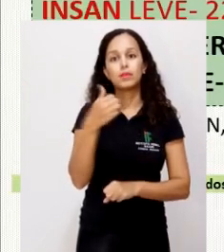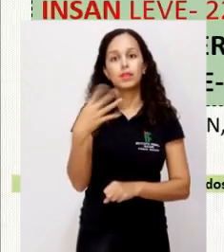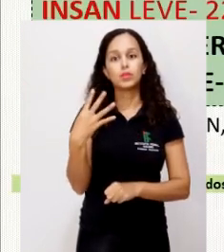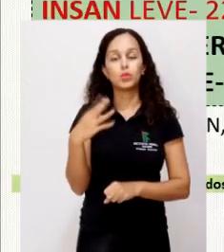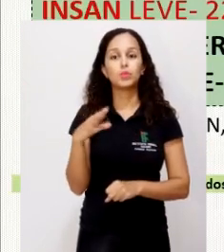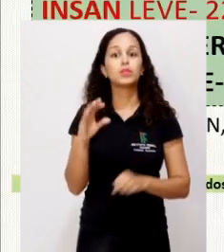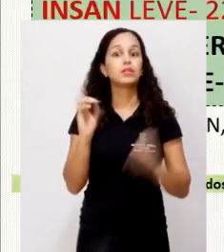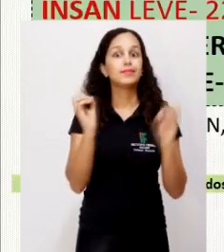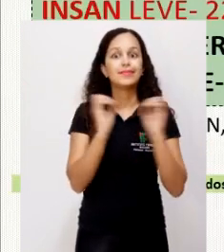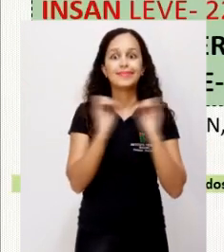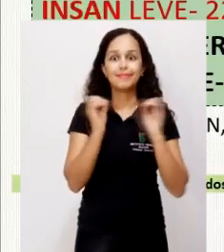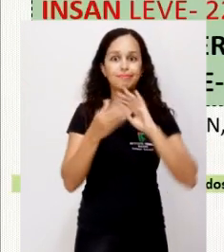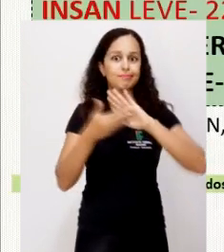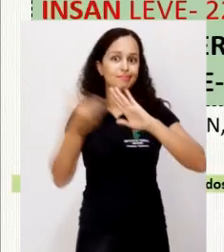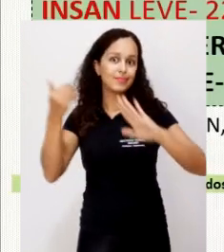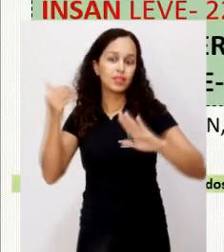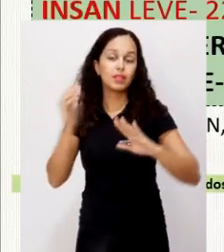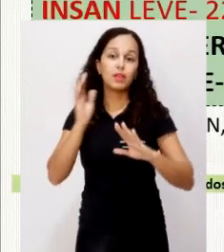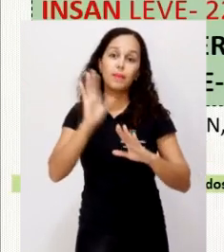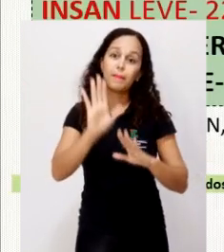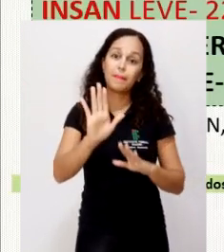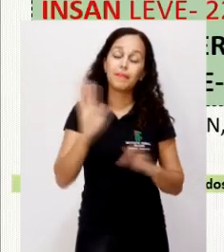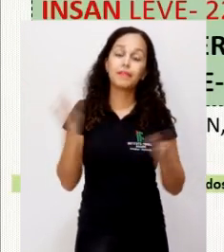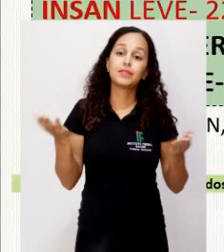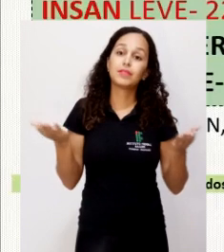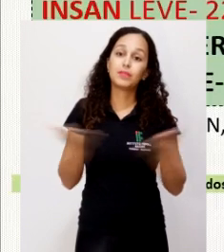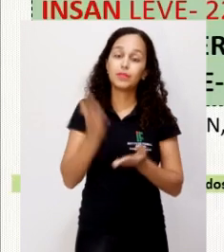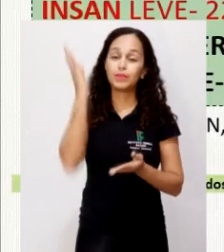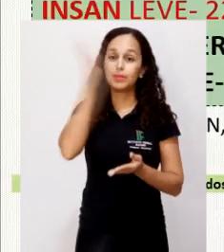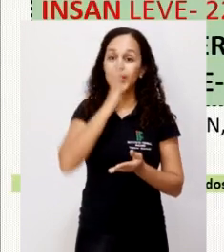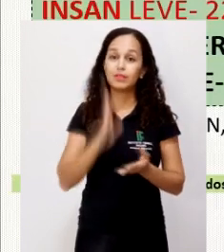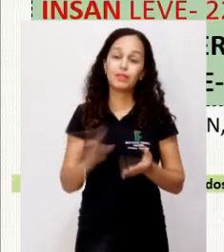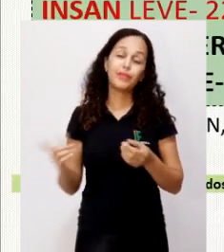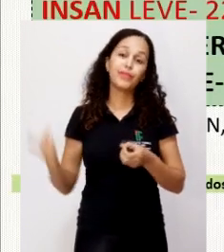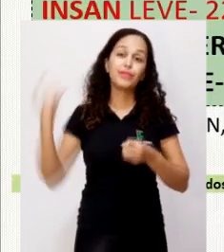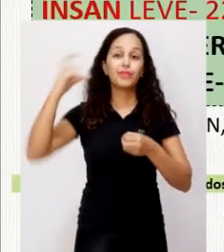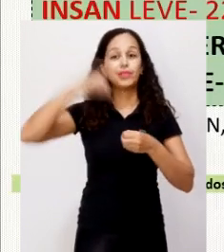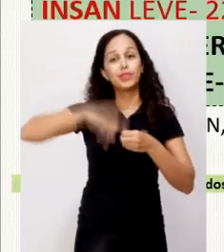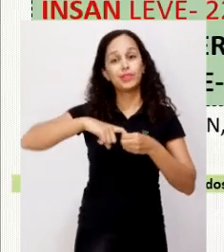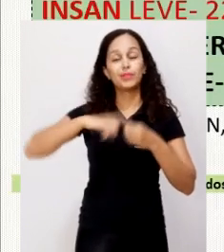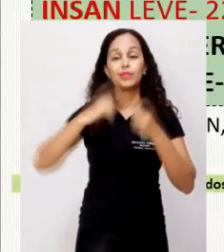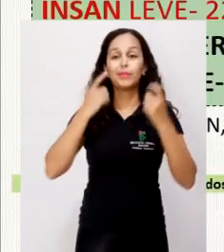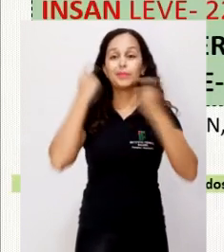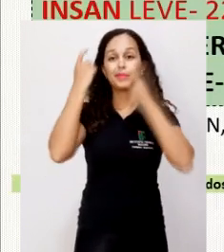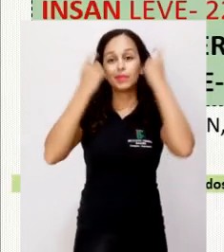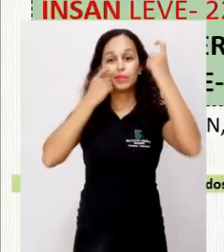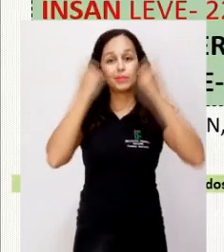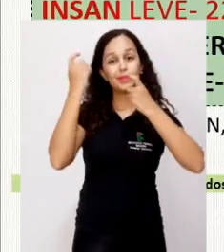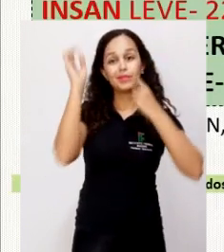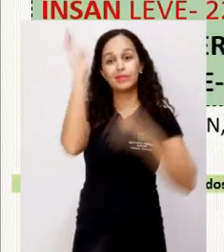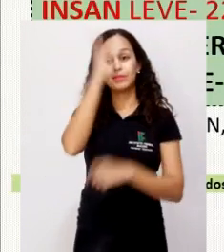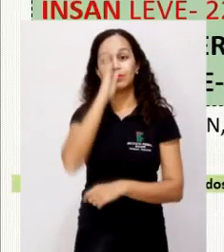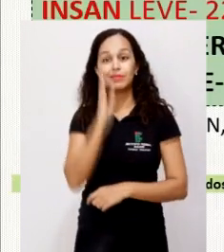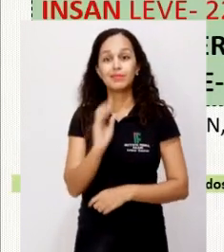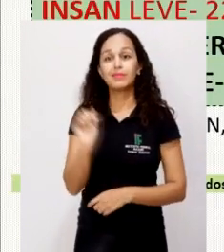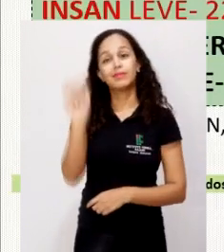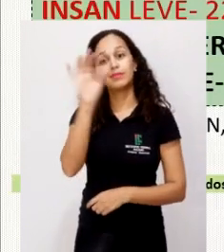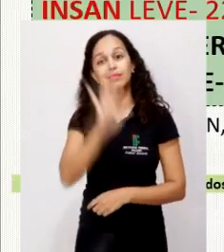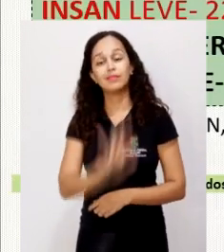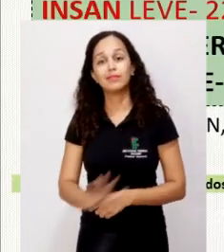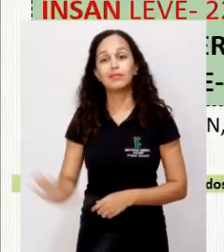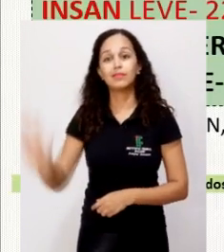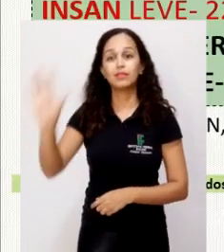porém, nos últimos 4 anos, esse assunto voltou à tona como uma preocupação nacional, voltou a